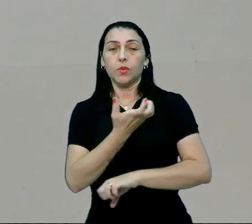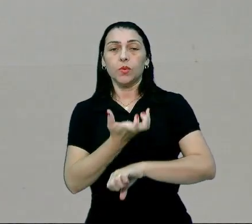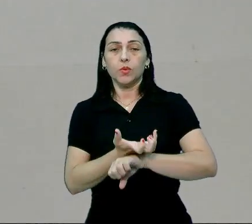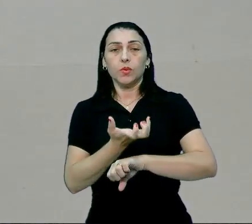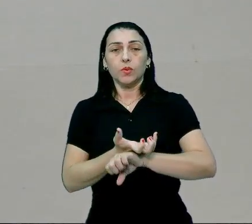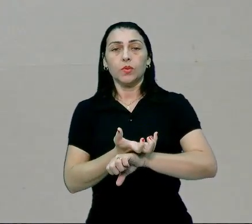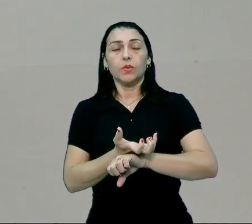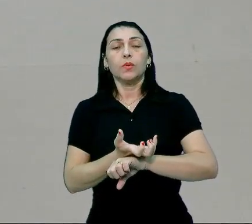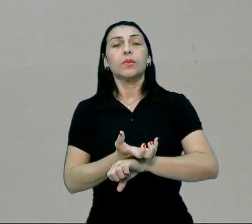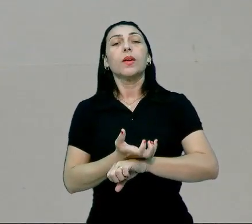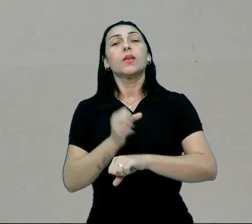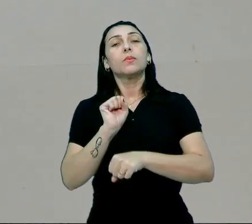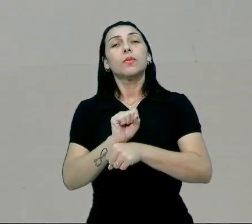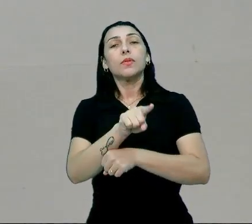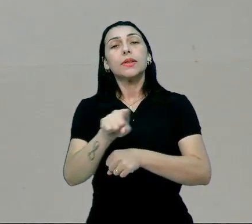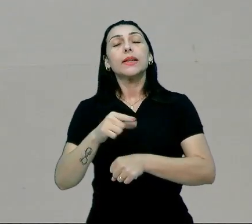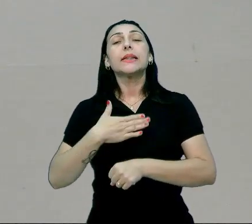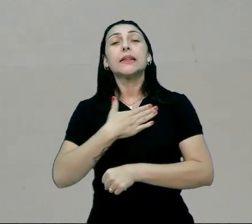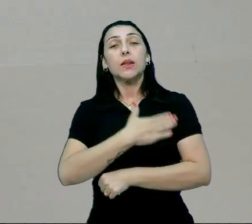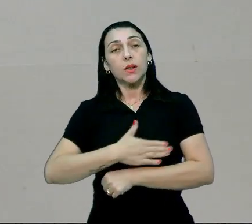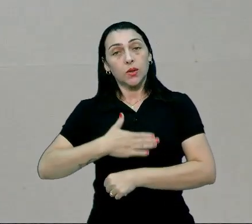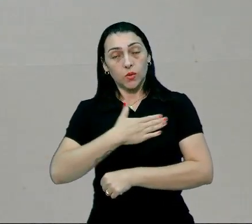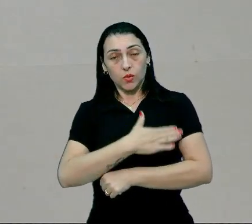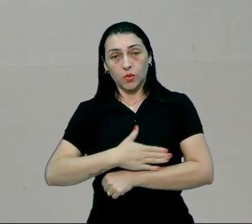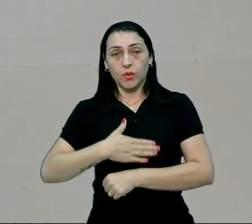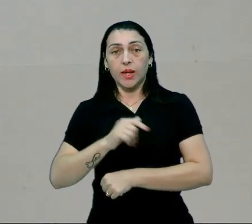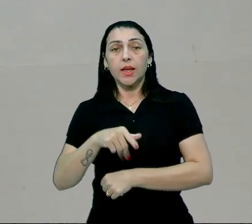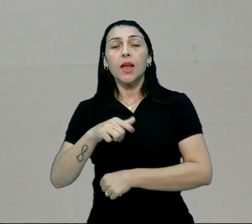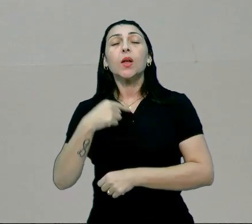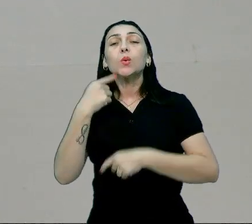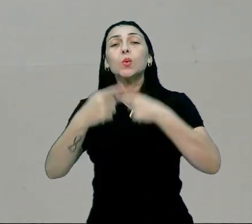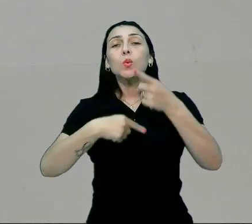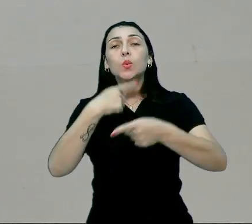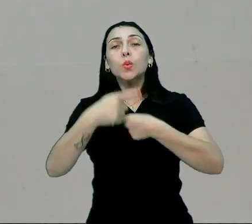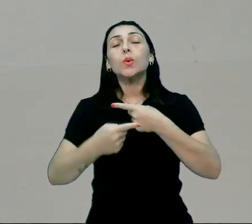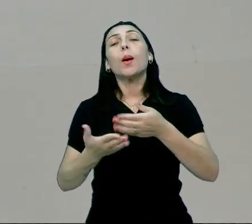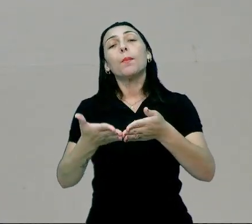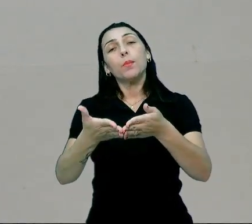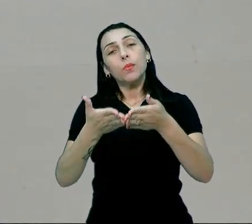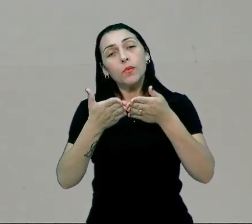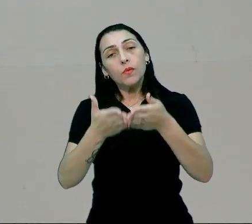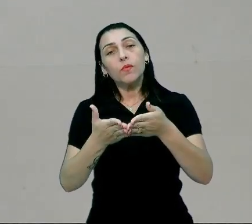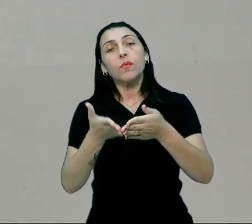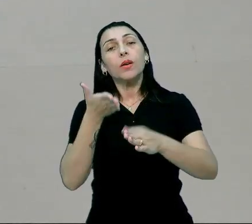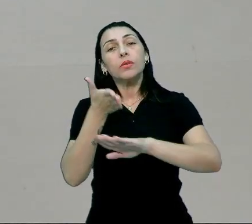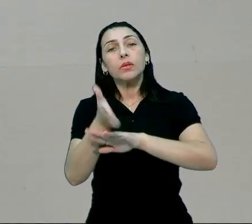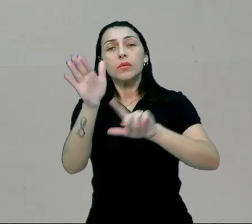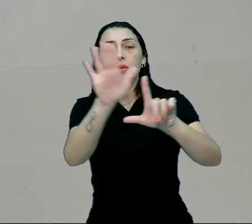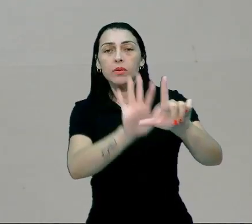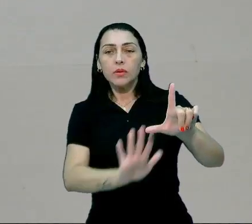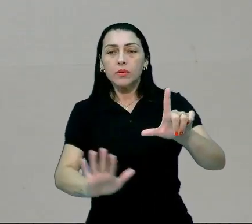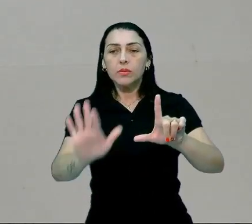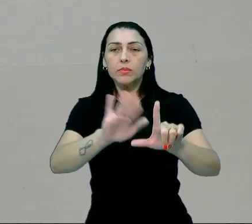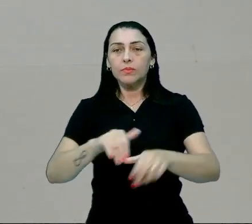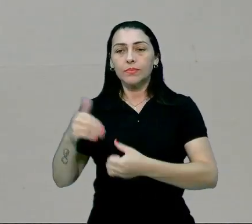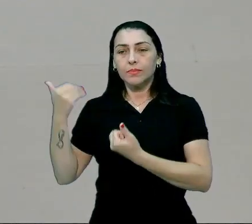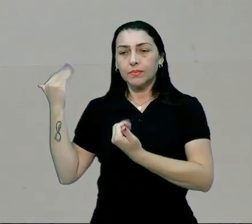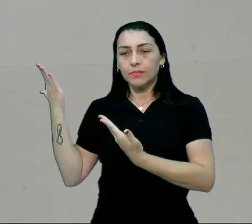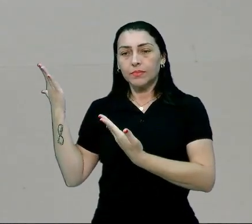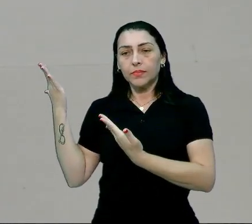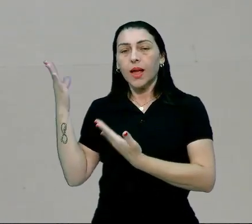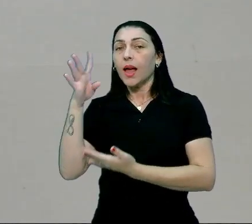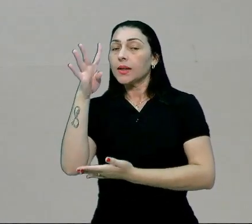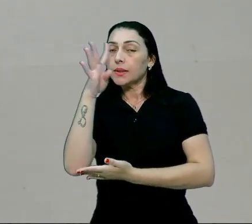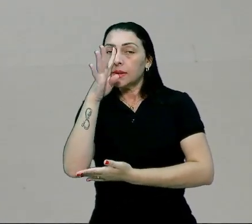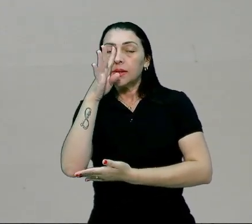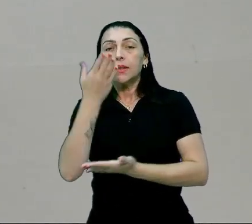componente curricular. Eu espero que vocês tenham gostado. Quem tiver alguma dúvida, por gentileza, acessem as plataformas, assistam